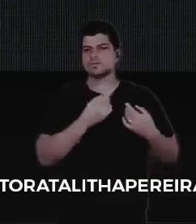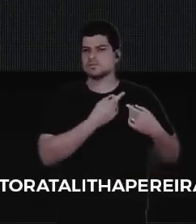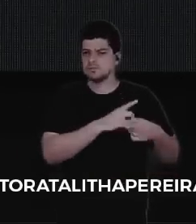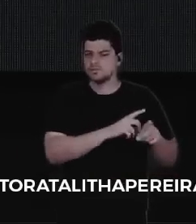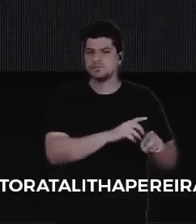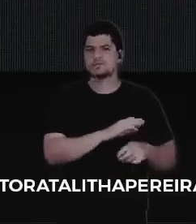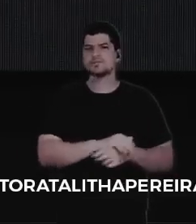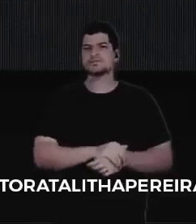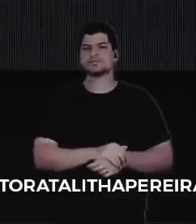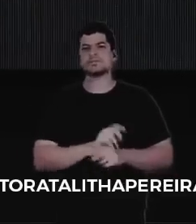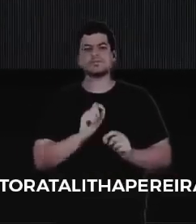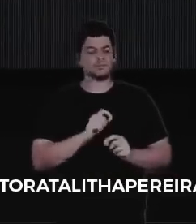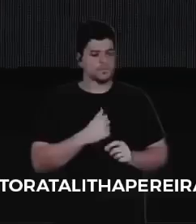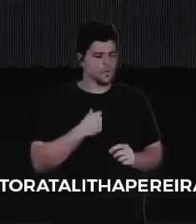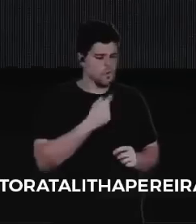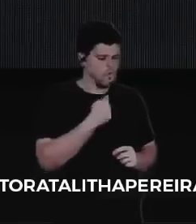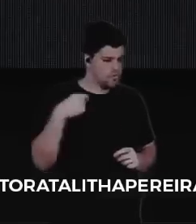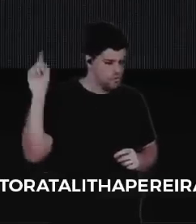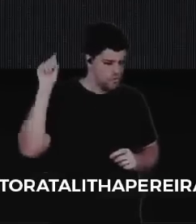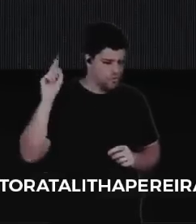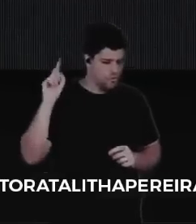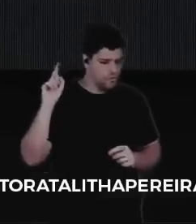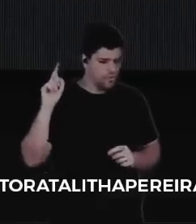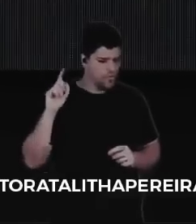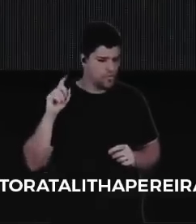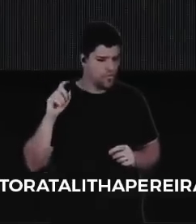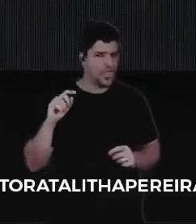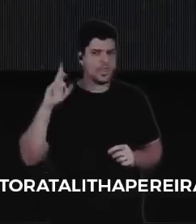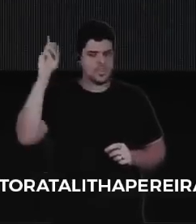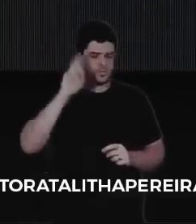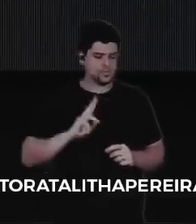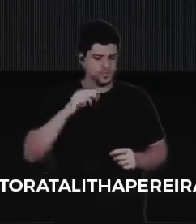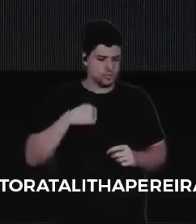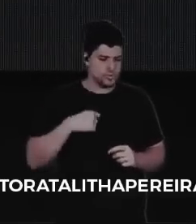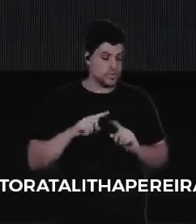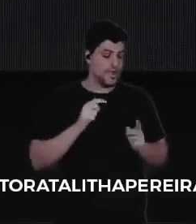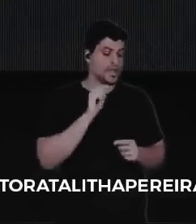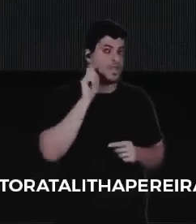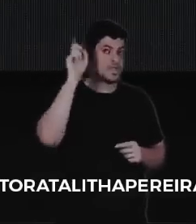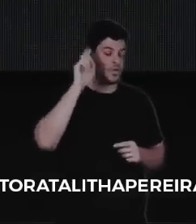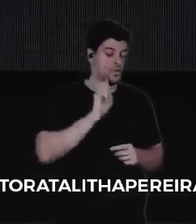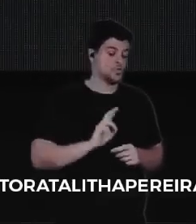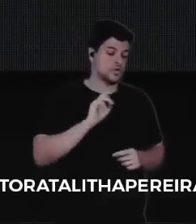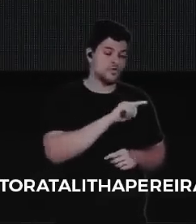mas agora se preparem, eu fui usado, mas vocês vão ser mais.